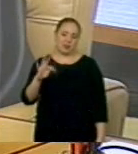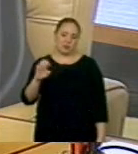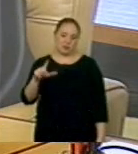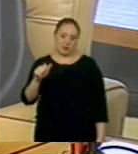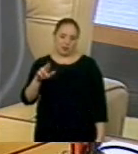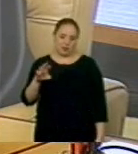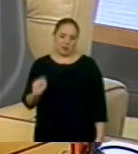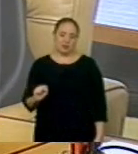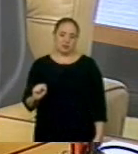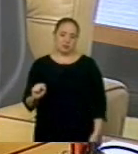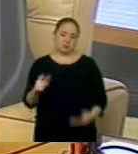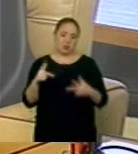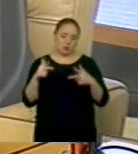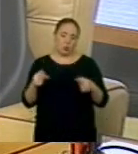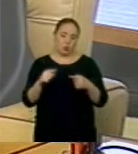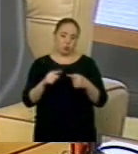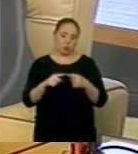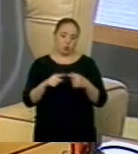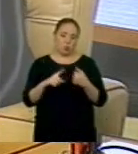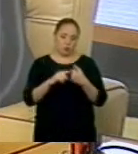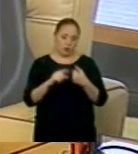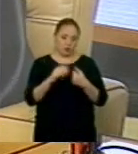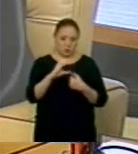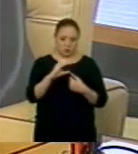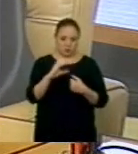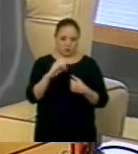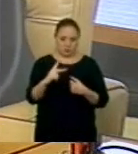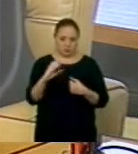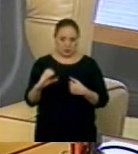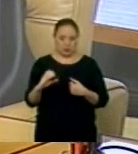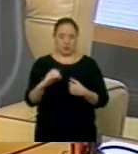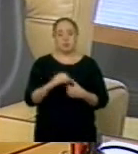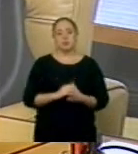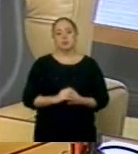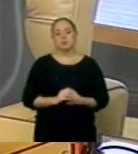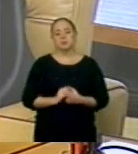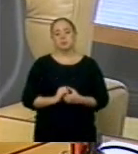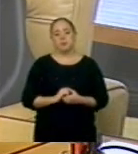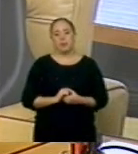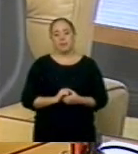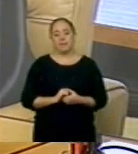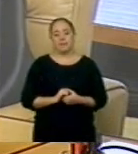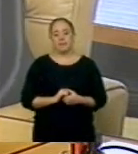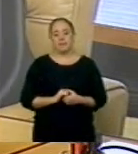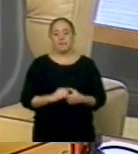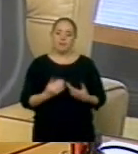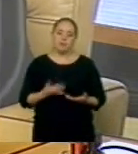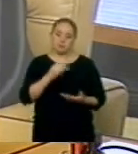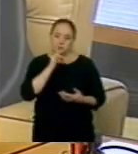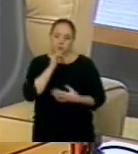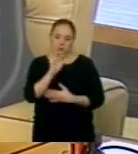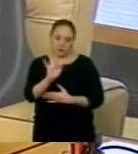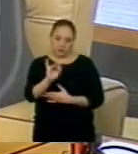artigo 301 do Código de Processo Penal e 319, dentre elas a fiança, quando